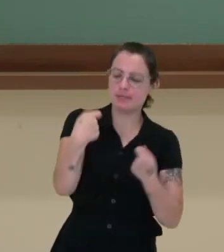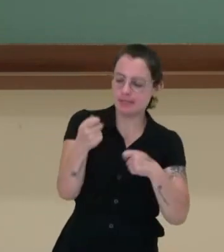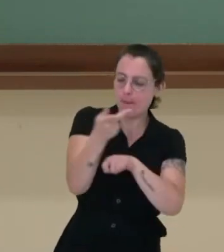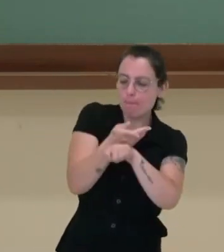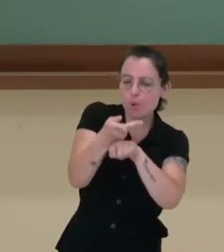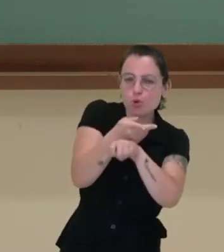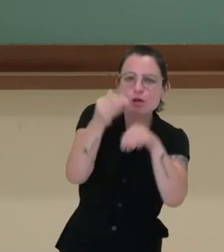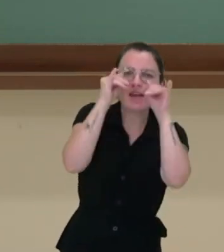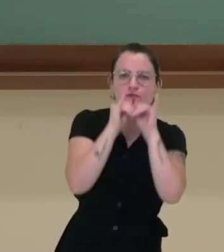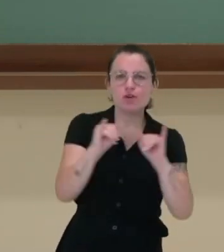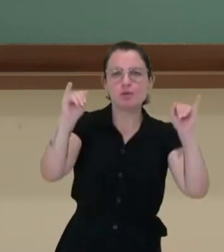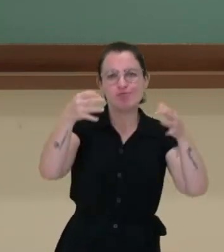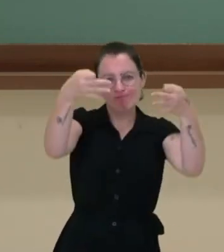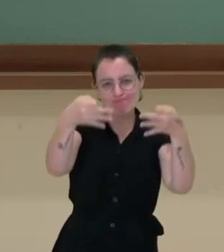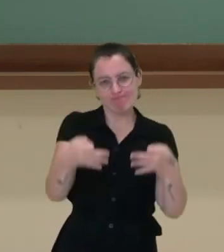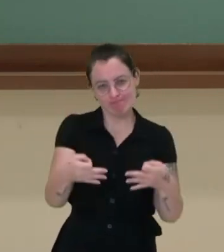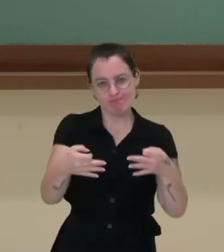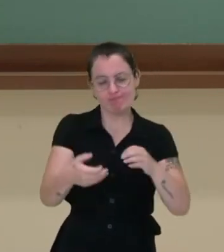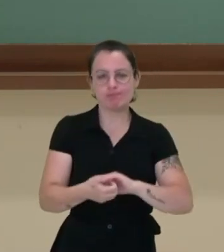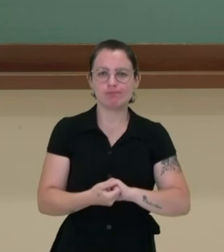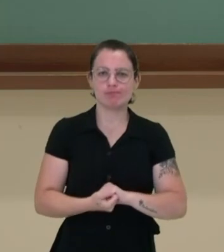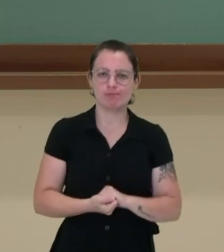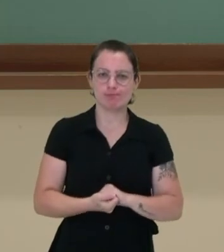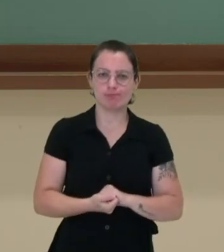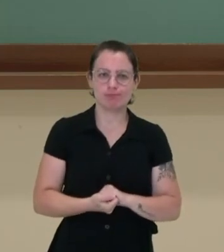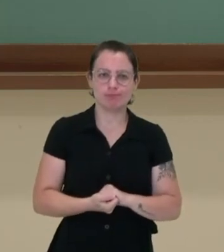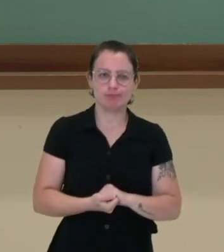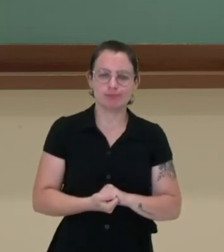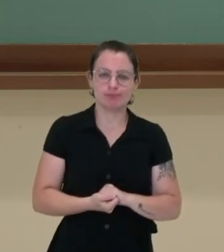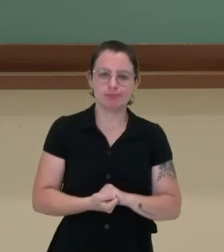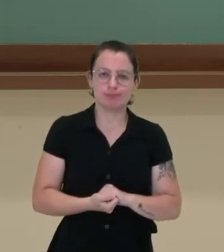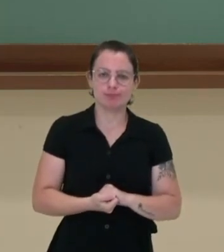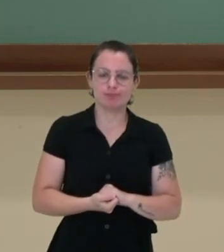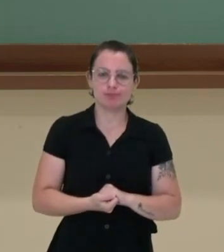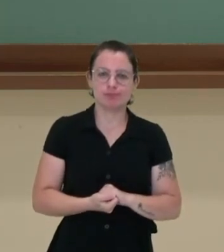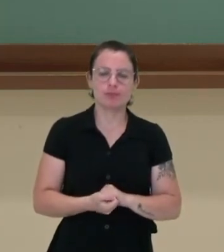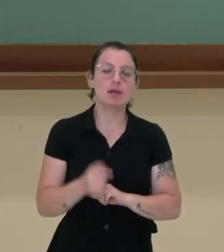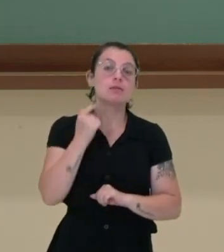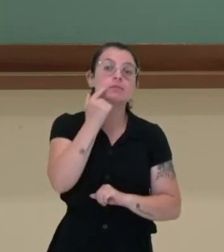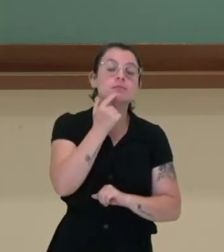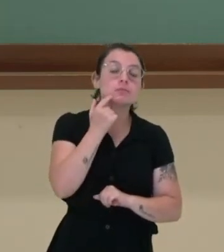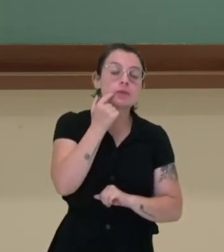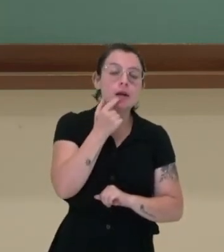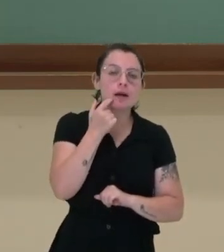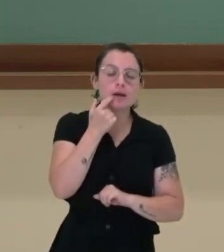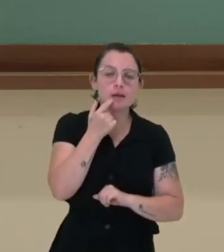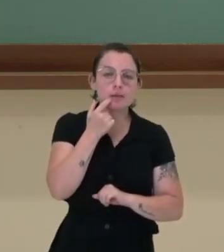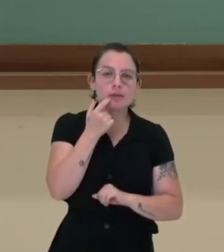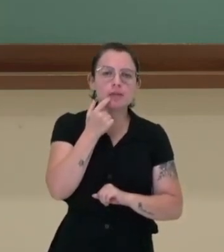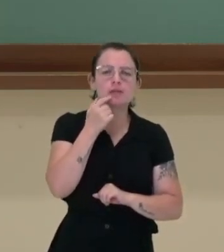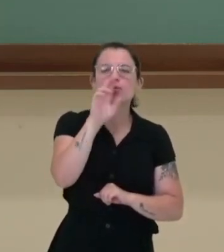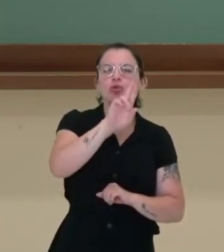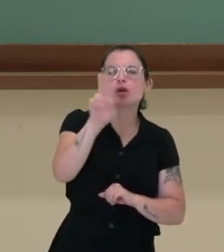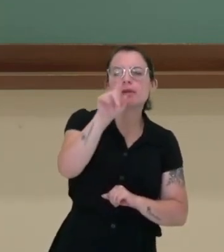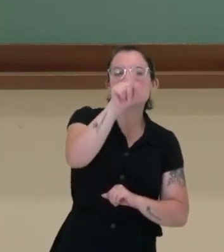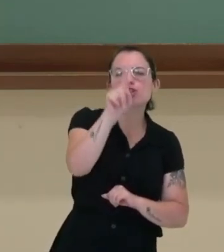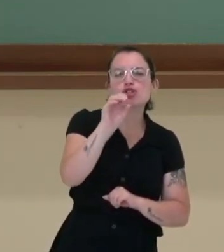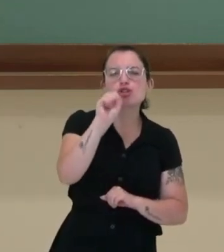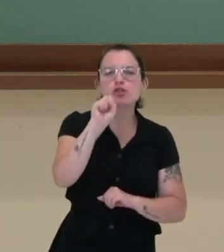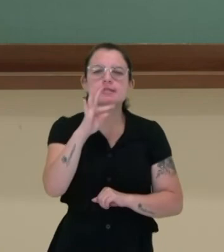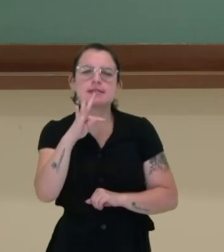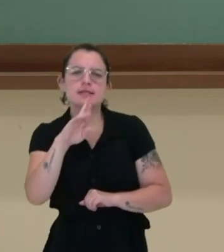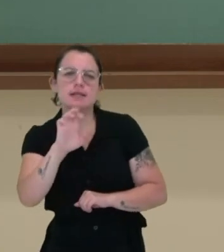Precisamos ter as informações corretas. A herpes zoster, os